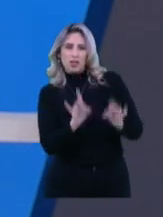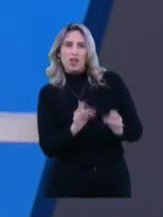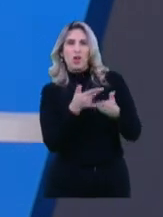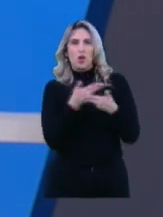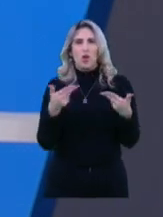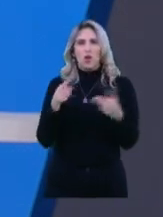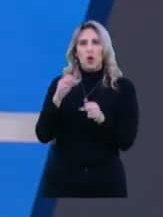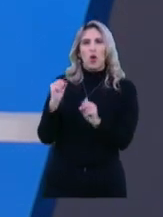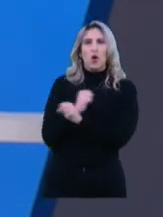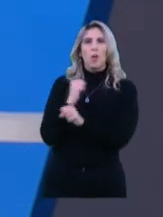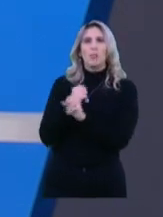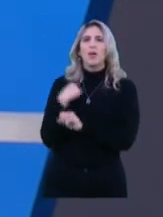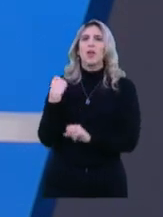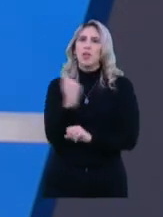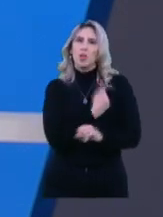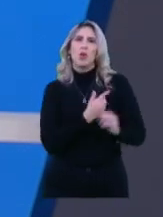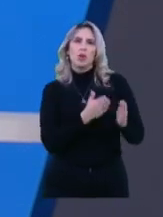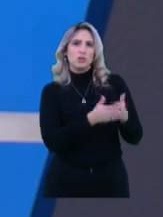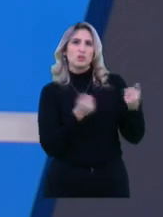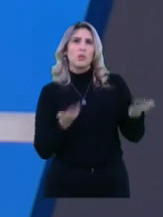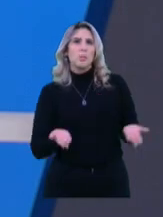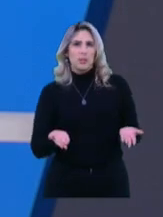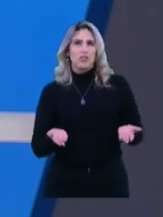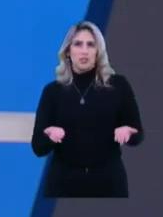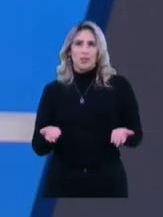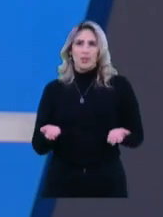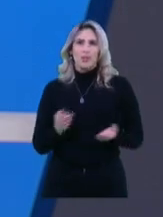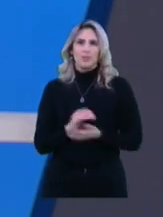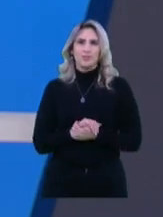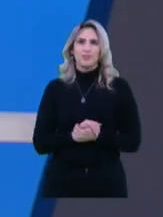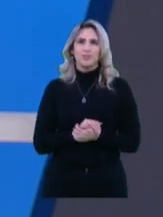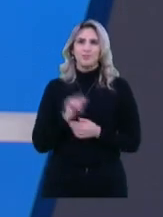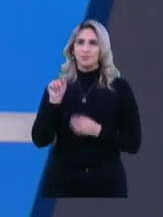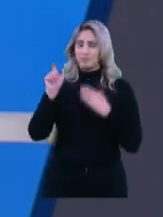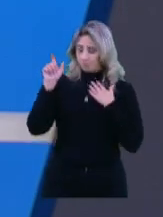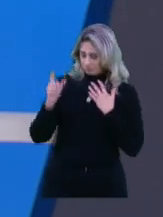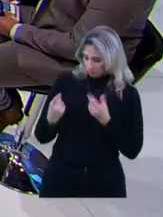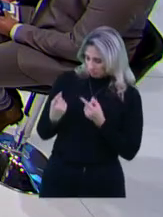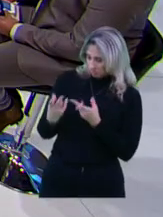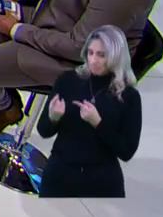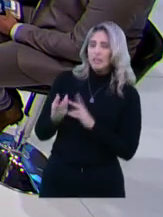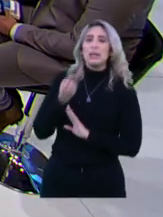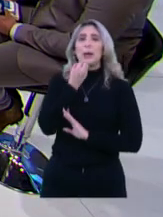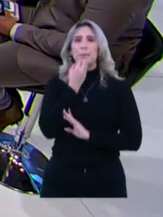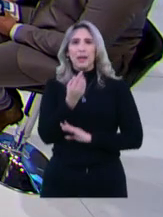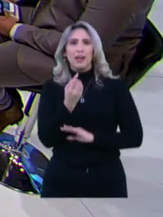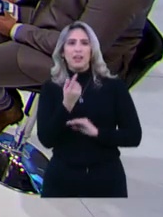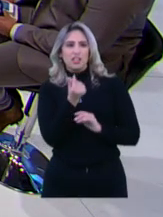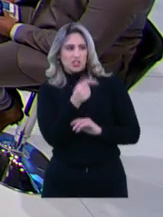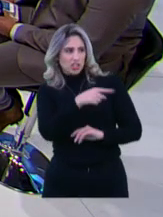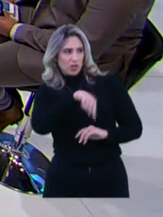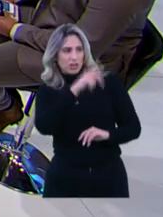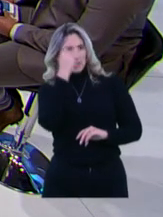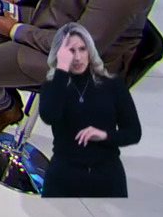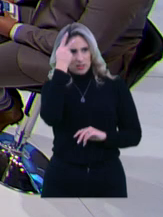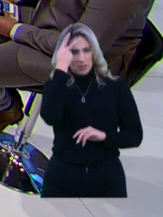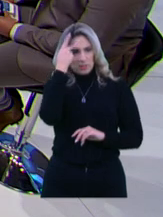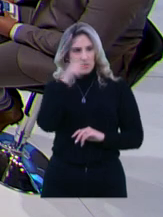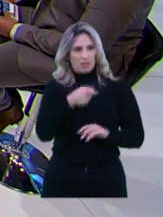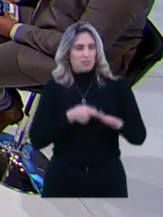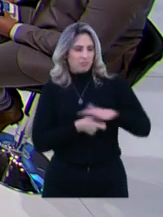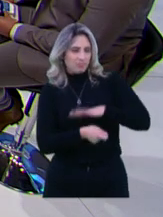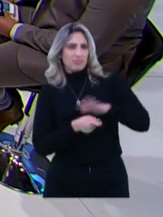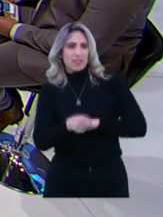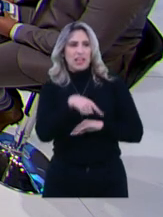algumas dessas obras a nosso pedido então Eh se você gastar bem o recurso de São Paulo e aproveitando a pujança